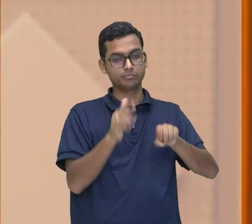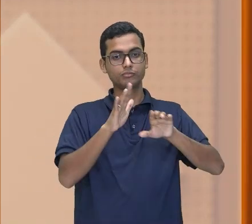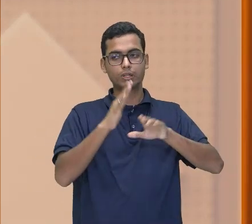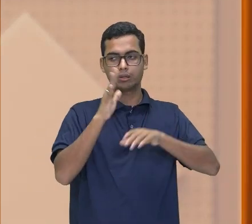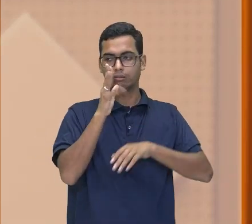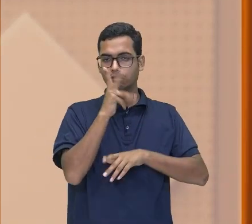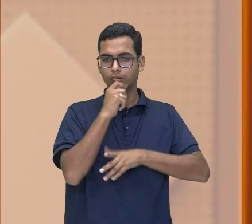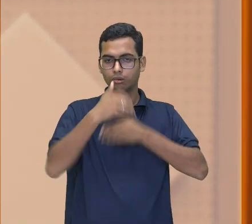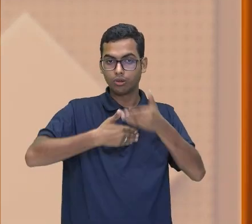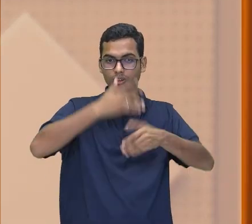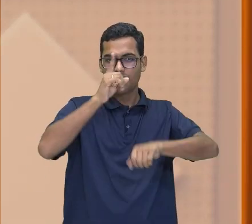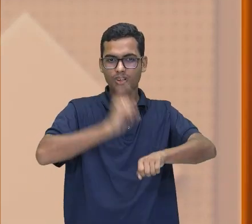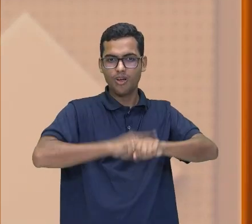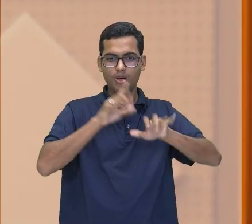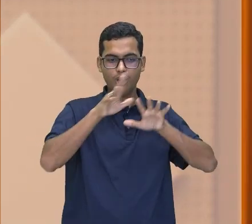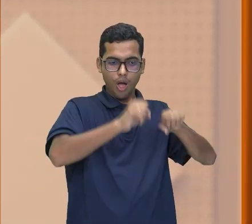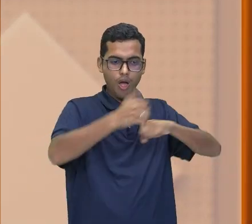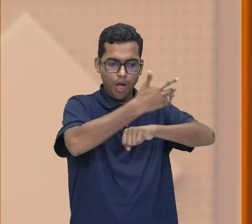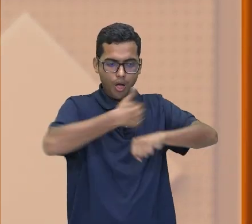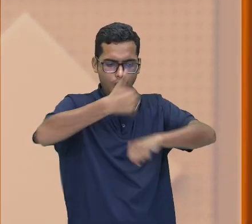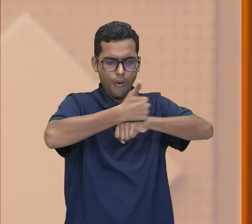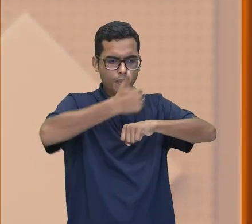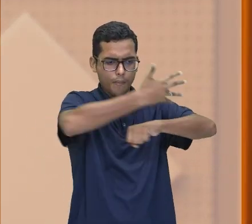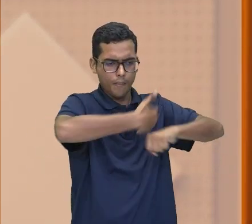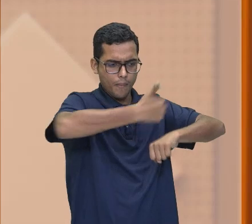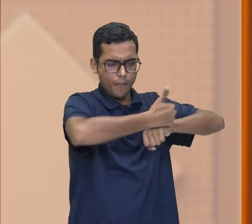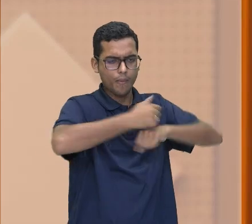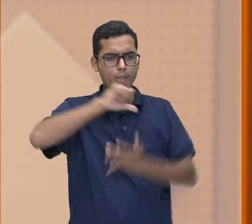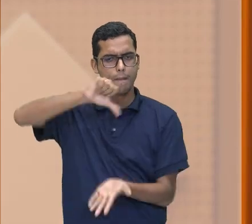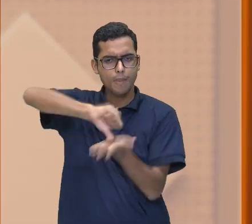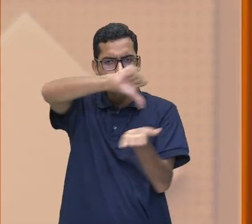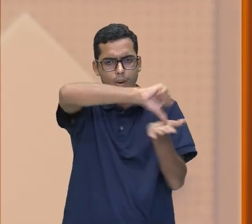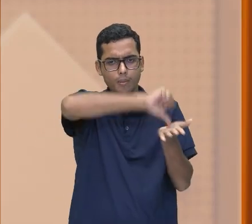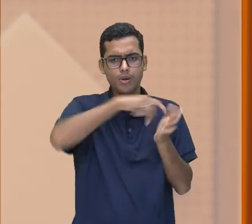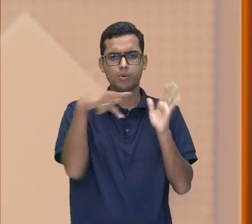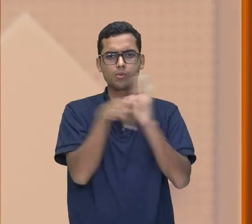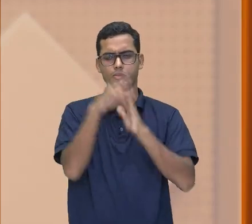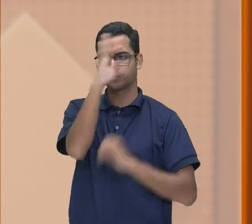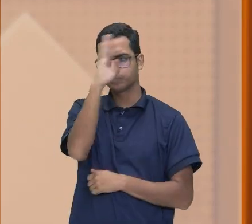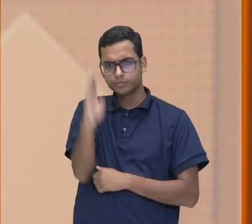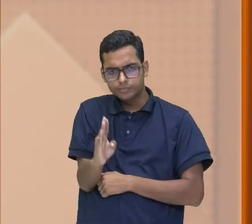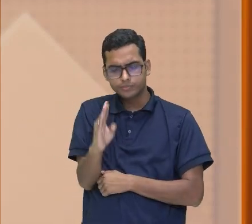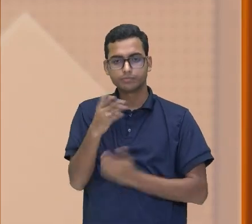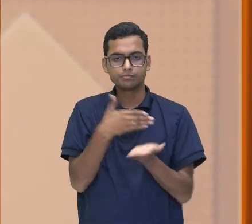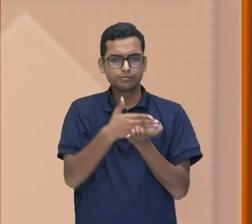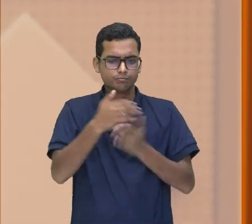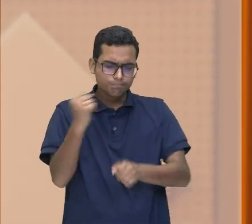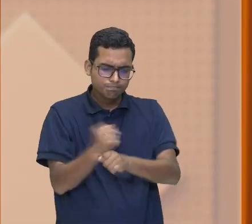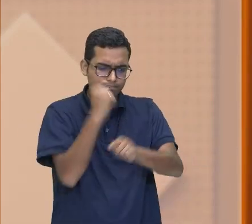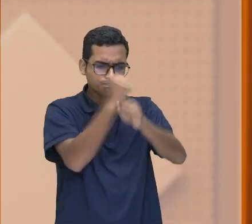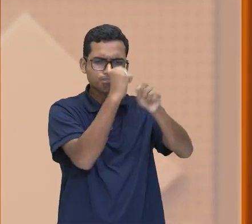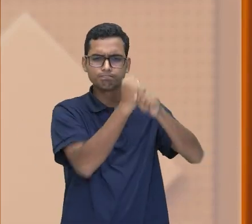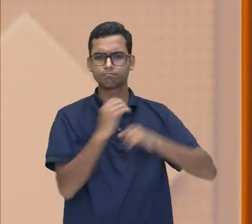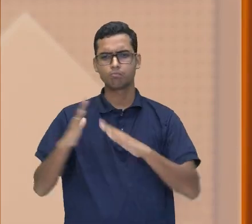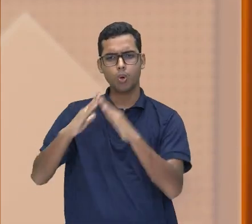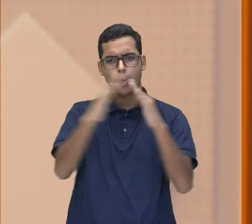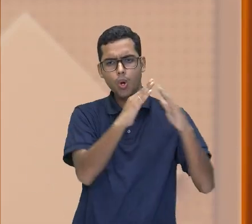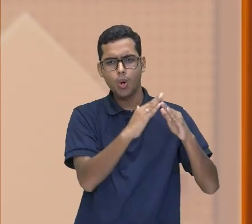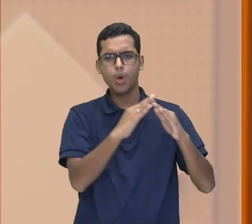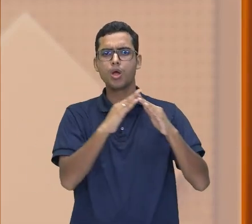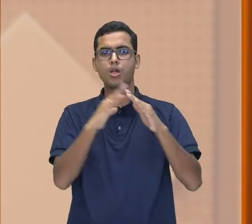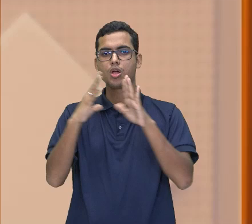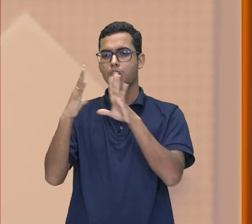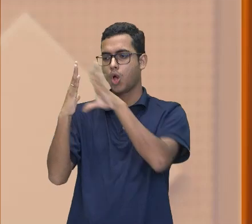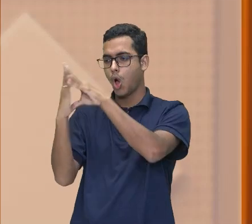começaram a colonizar, a estabelecer moradias no território, começaram a construir casas e prédios aos